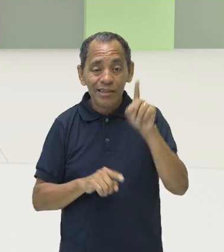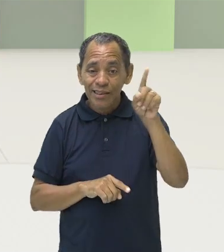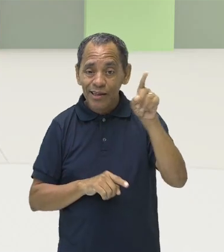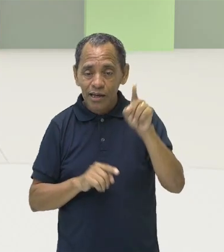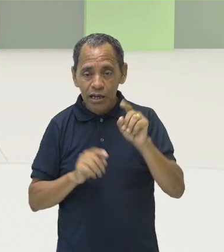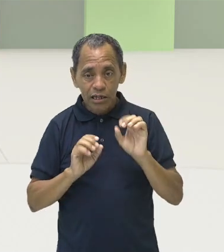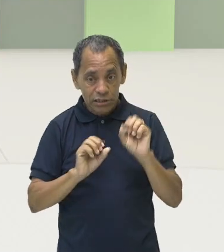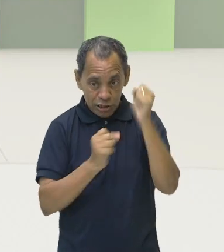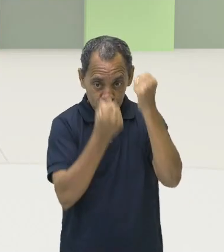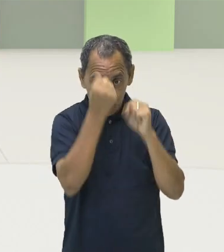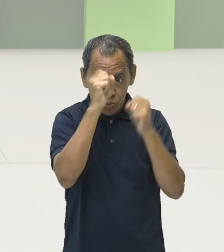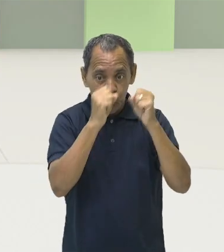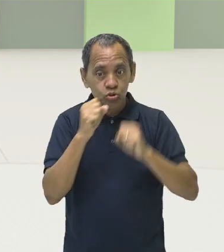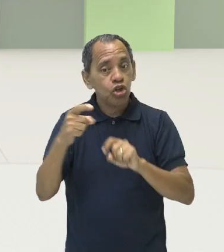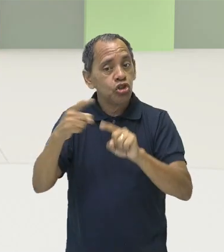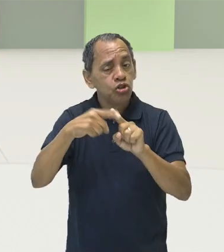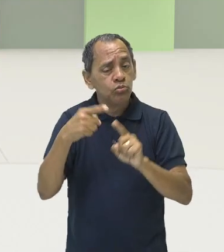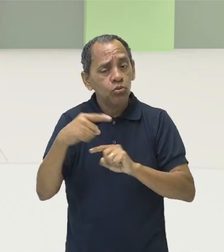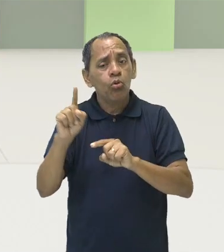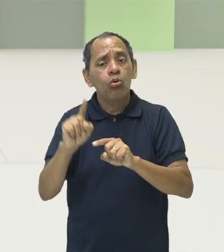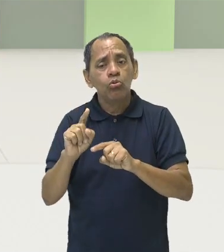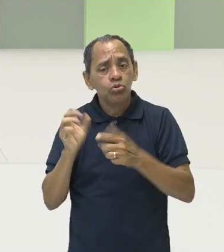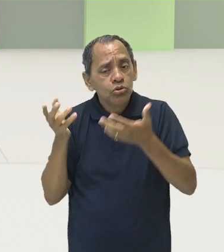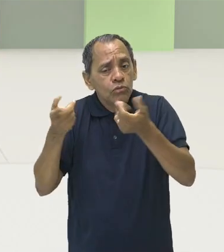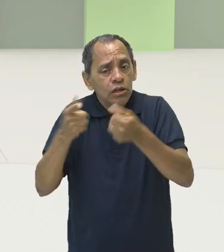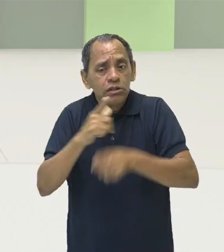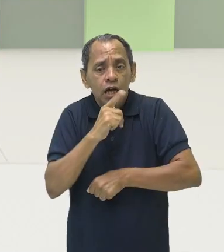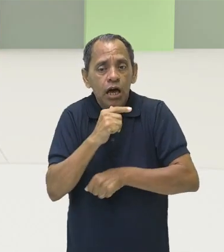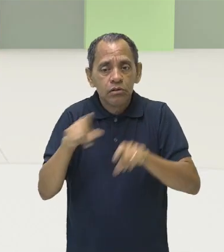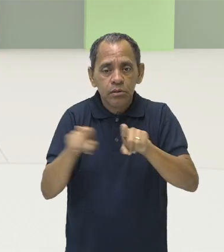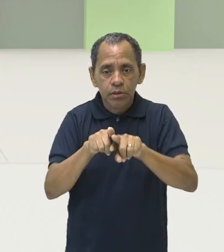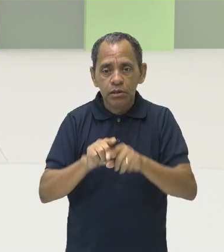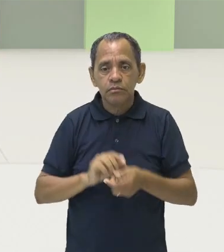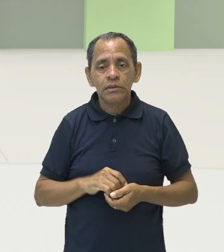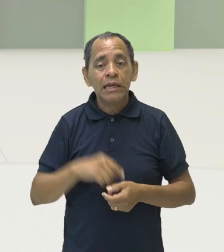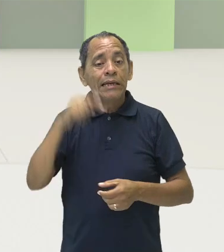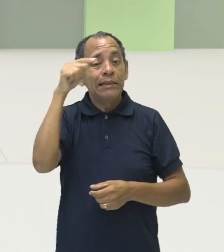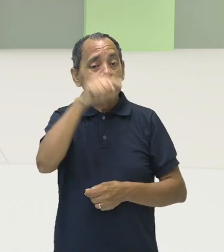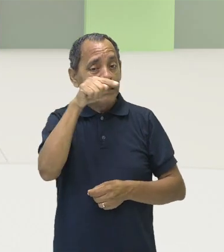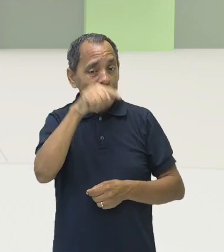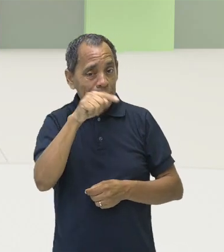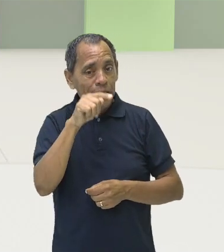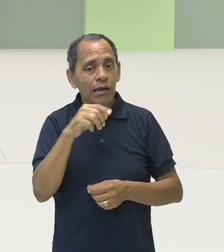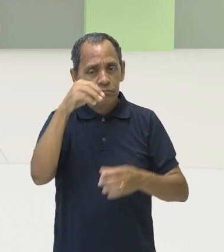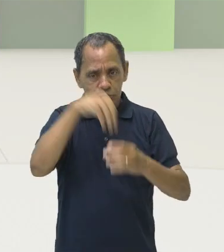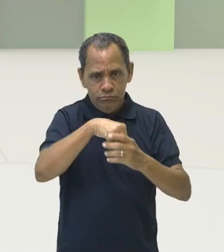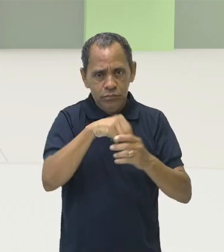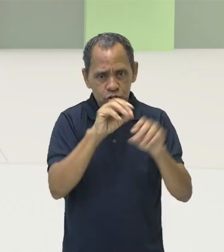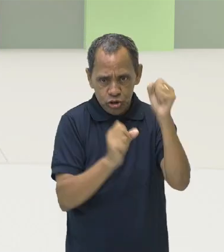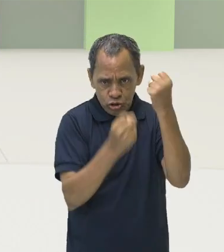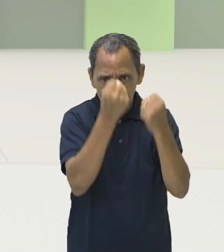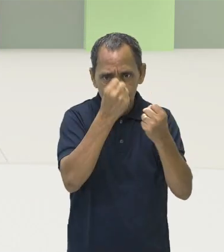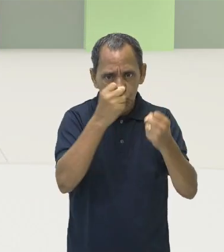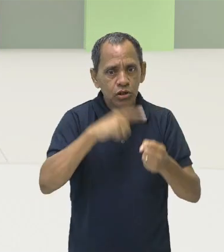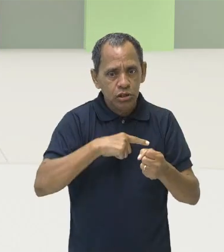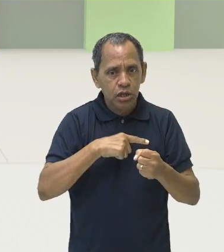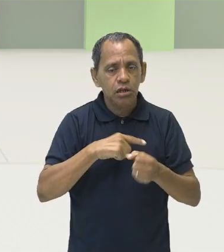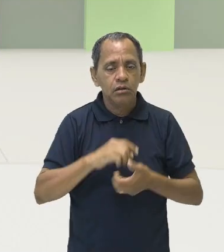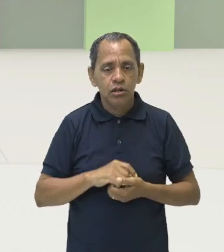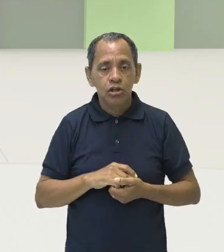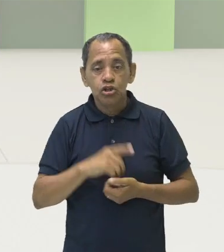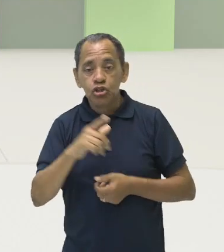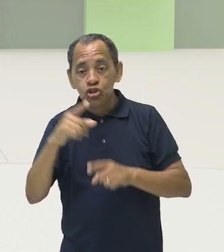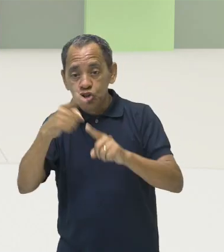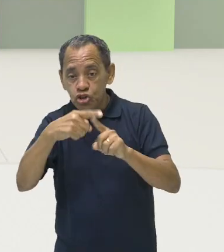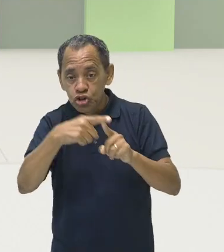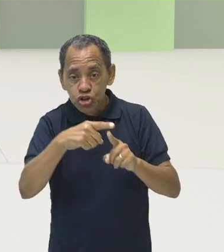de qualidade. Então, até mesmo nas indústrias, existem requisitos que eles são variáveis de qualidade, dependendo